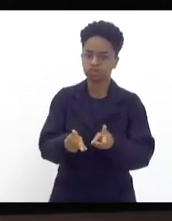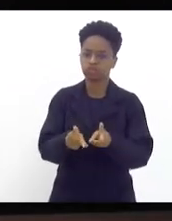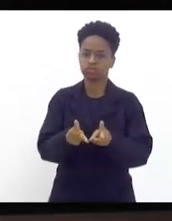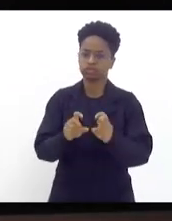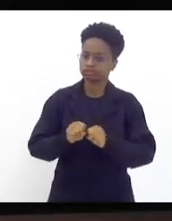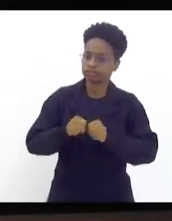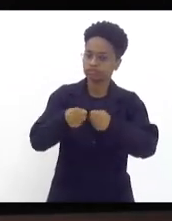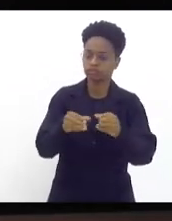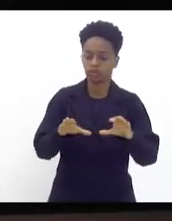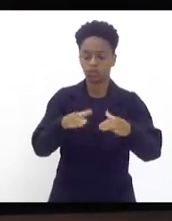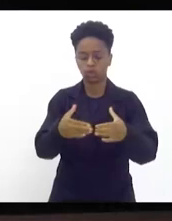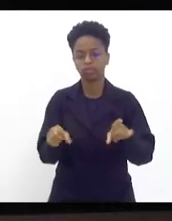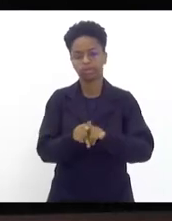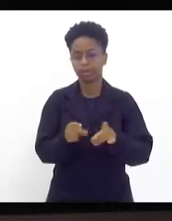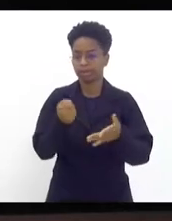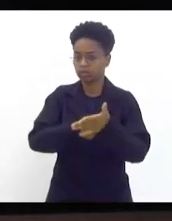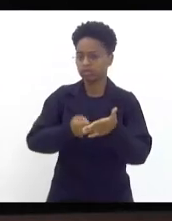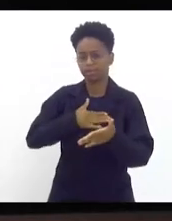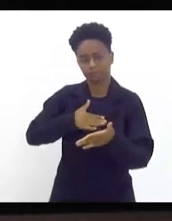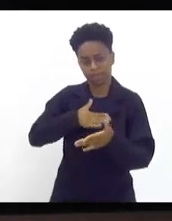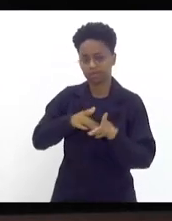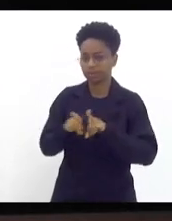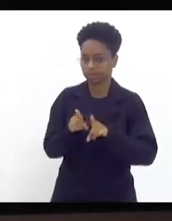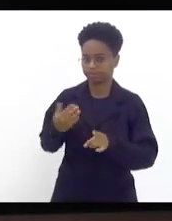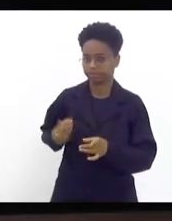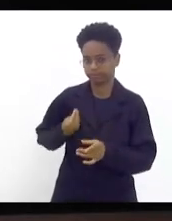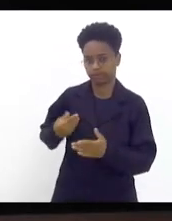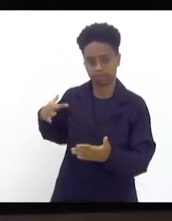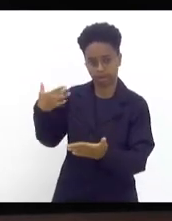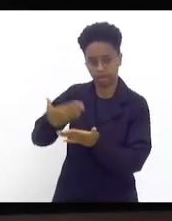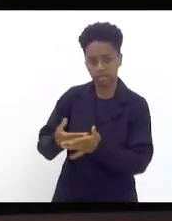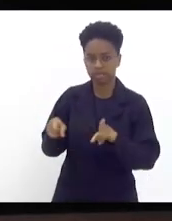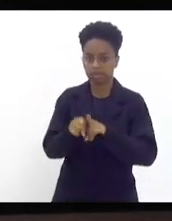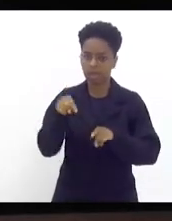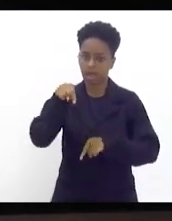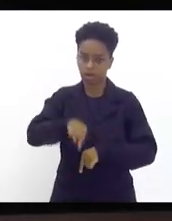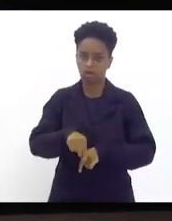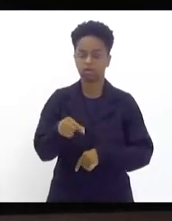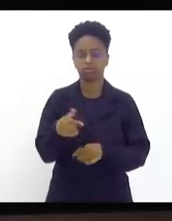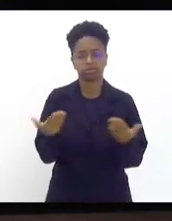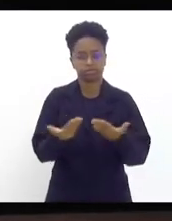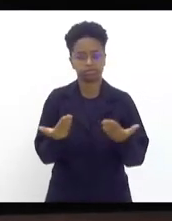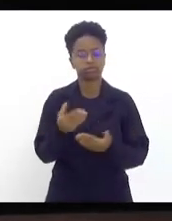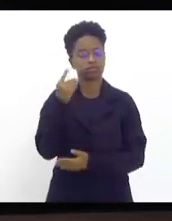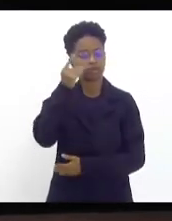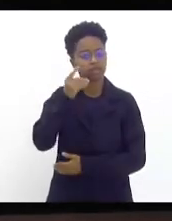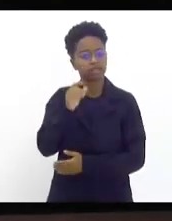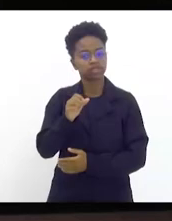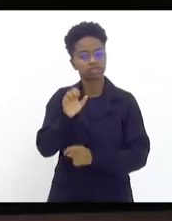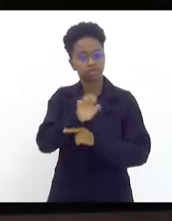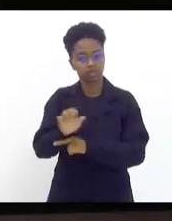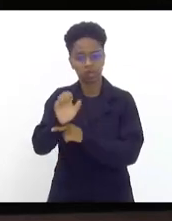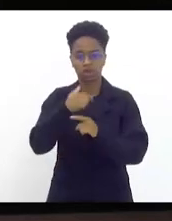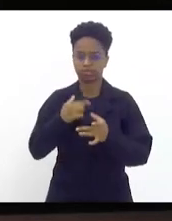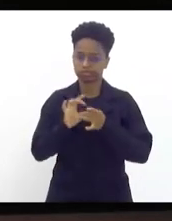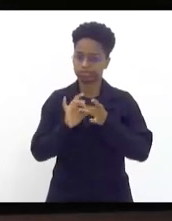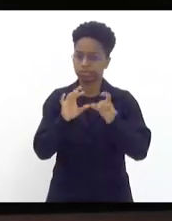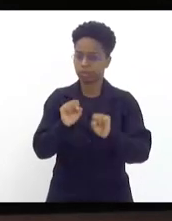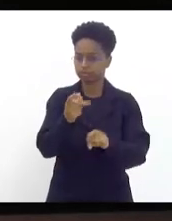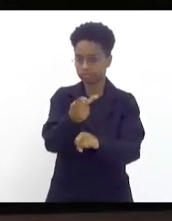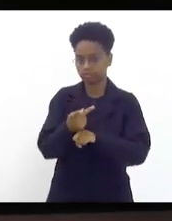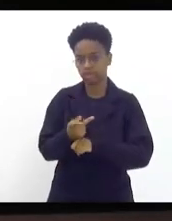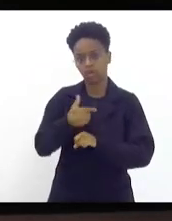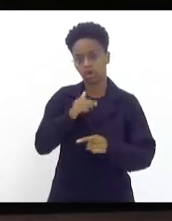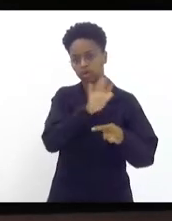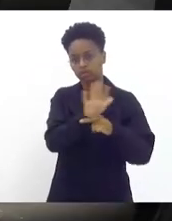E dessa luta que foi a luta na minha vida inteira e agora como deputado estadual me coloca aqui à disposição de toda a categoria Muito obrigado